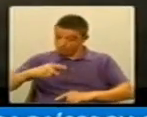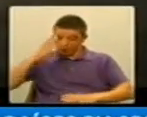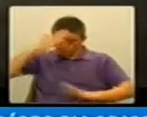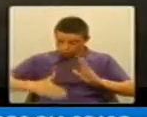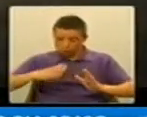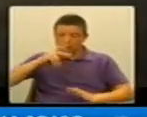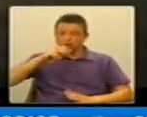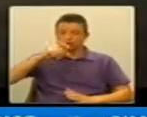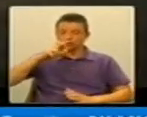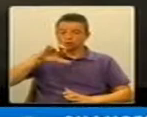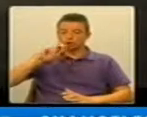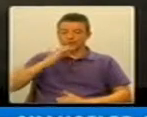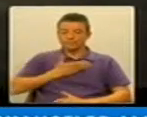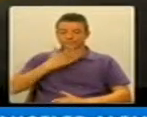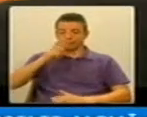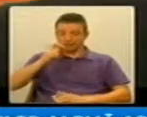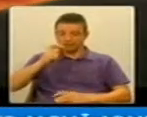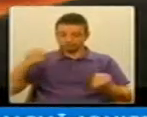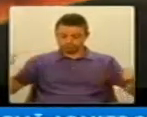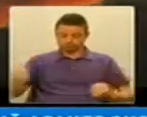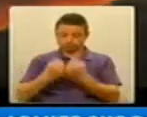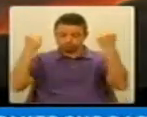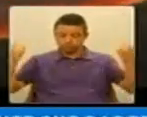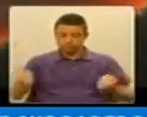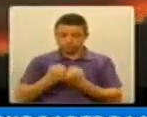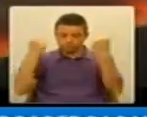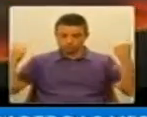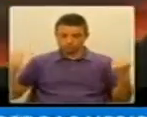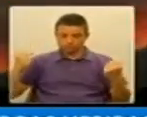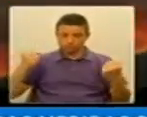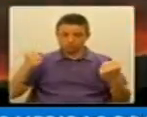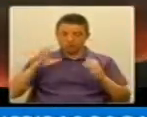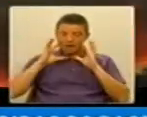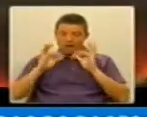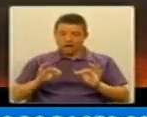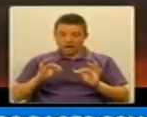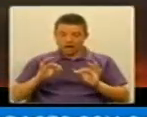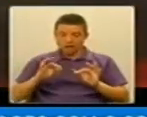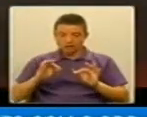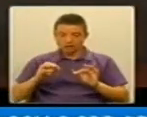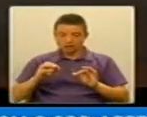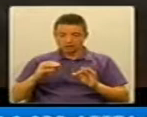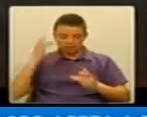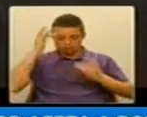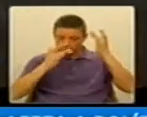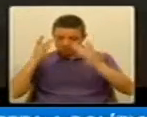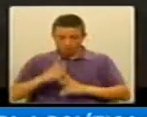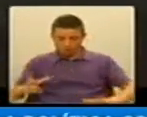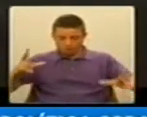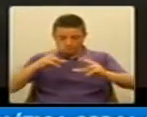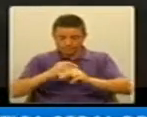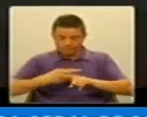é um choque da Terra com um asteroide e o que é um choque da Terra com um cometa. Portanto, é de qualquer forma uma teoria nova, interessante, que